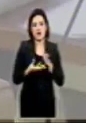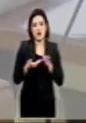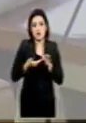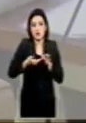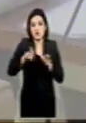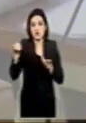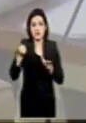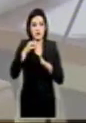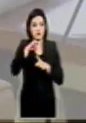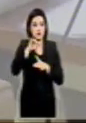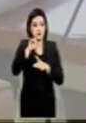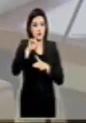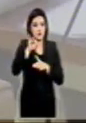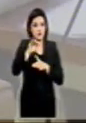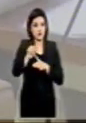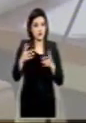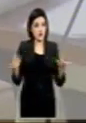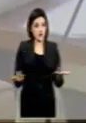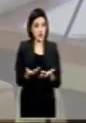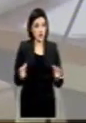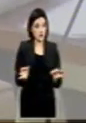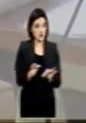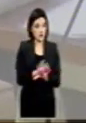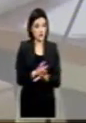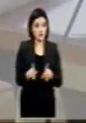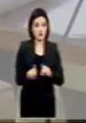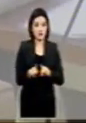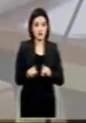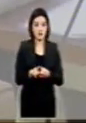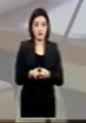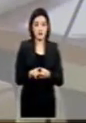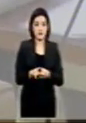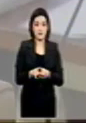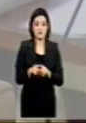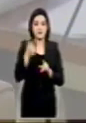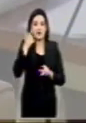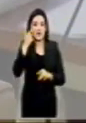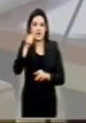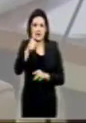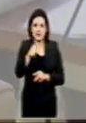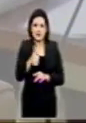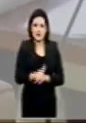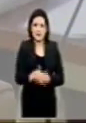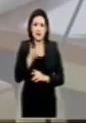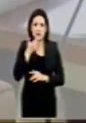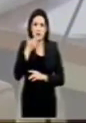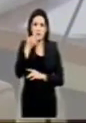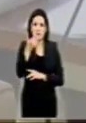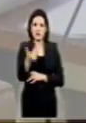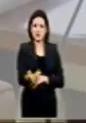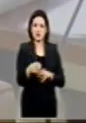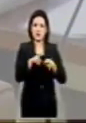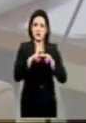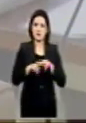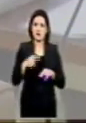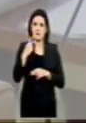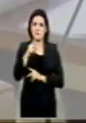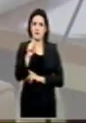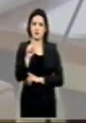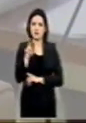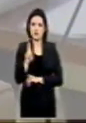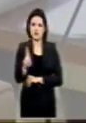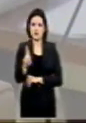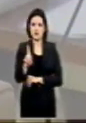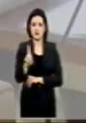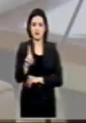E concluo agora, senhor presidente, por derradeiro, examinando o pedido formulado pela Procuradoria-Geral da República